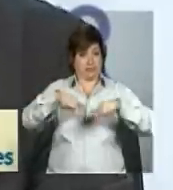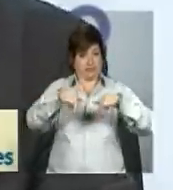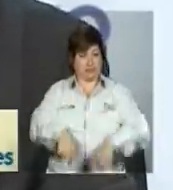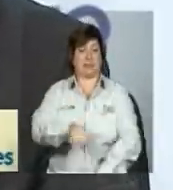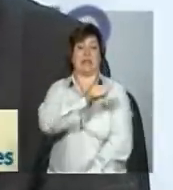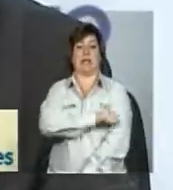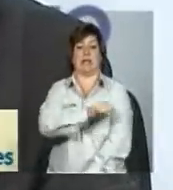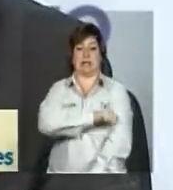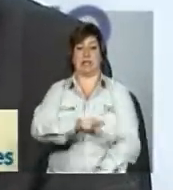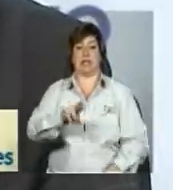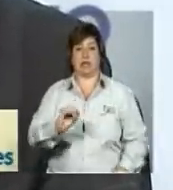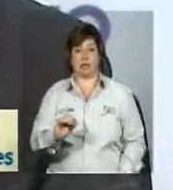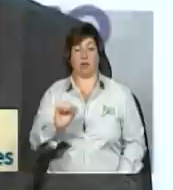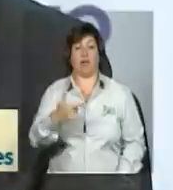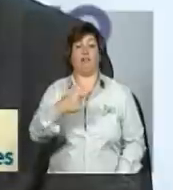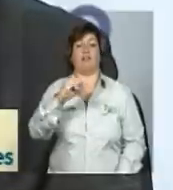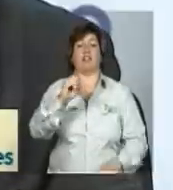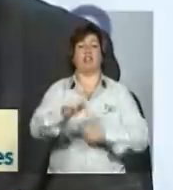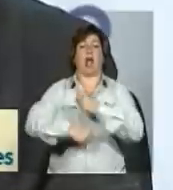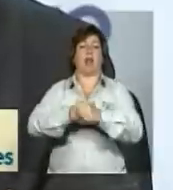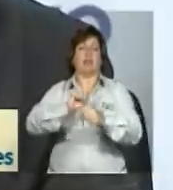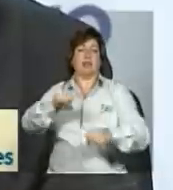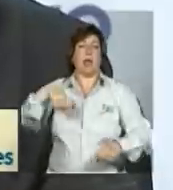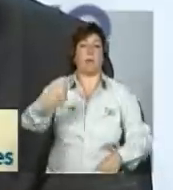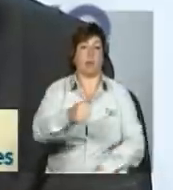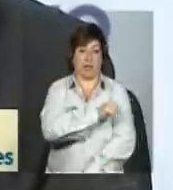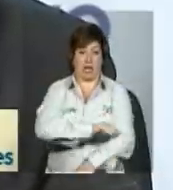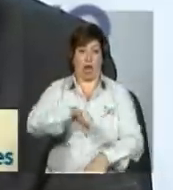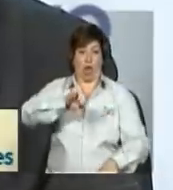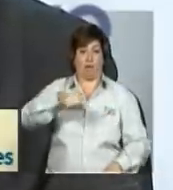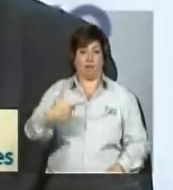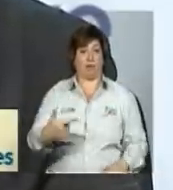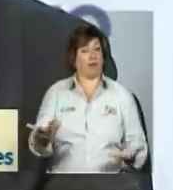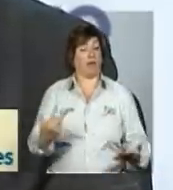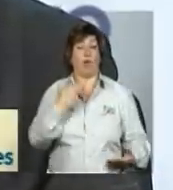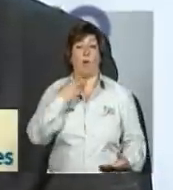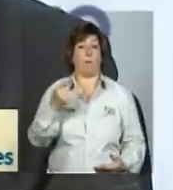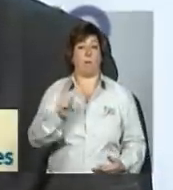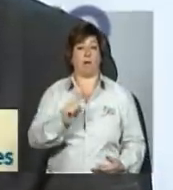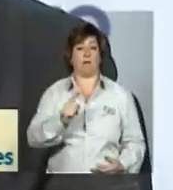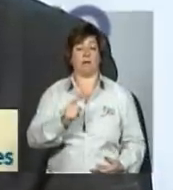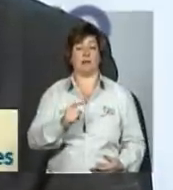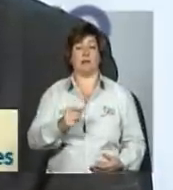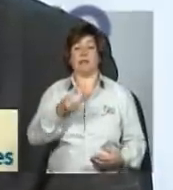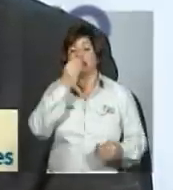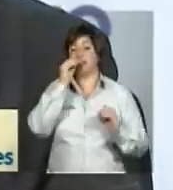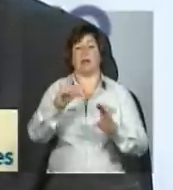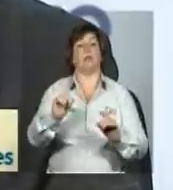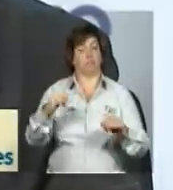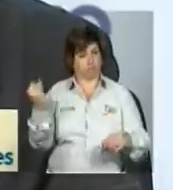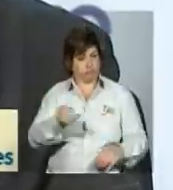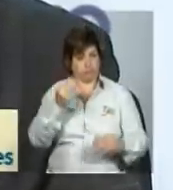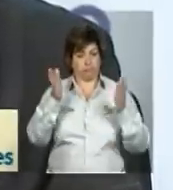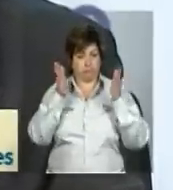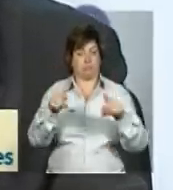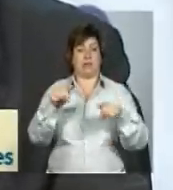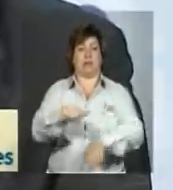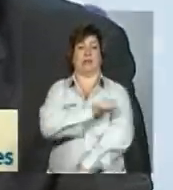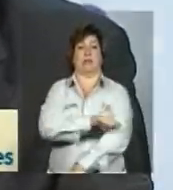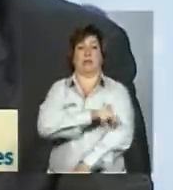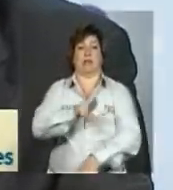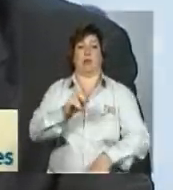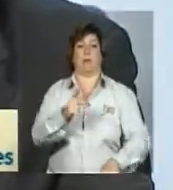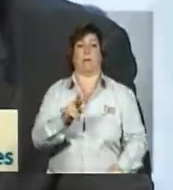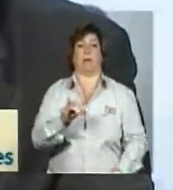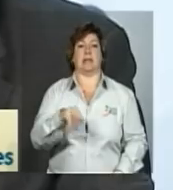Rio de Janeiro, 20 anos depois da Rio 92, não poderíamos deixar de atribuir grande importância aos princípios do Rio.